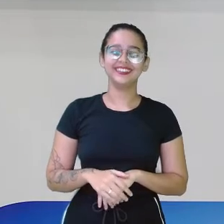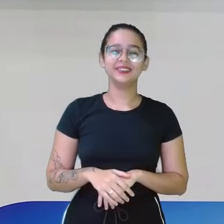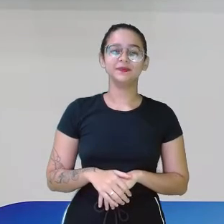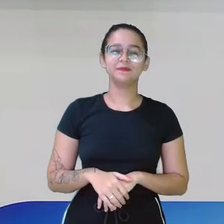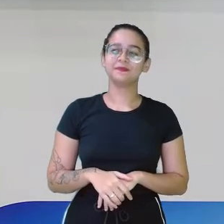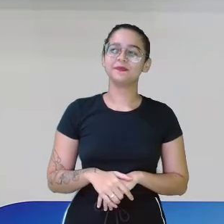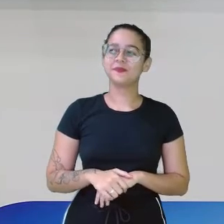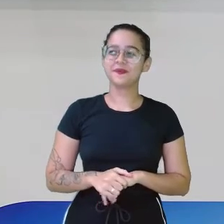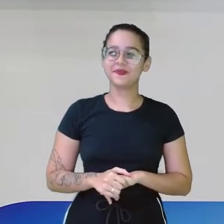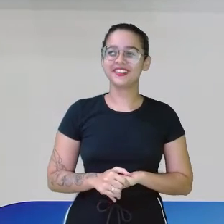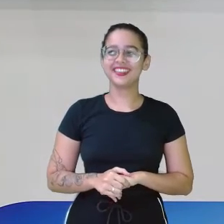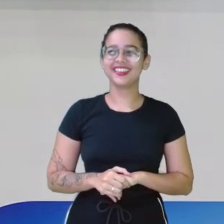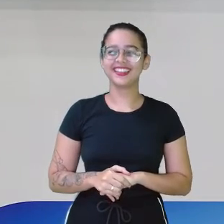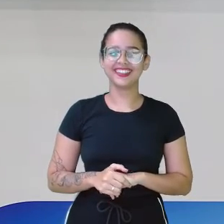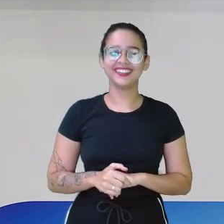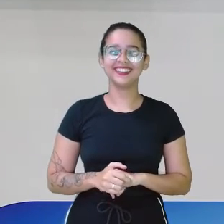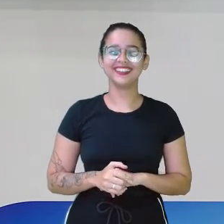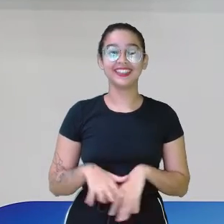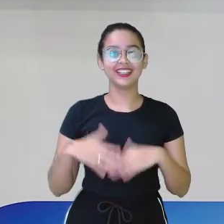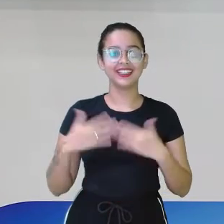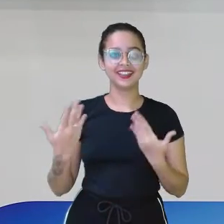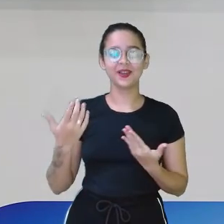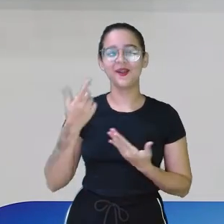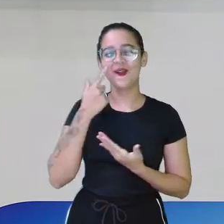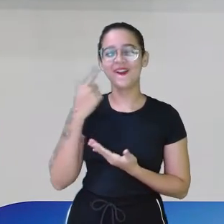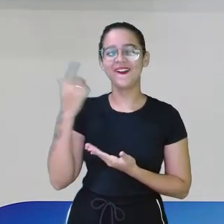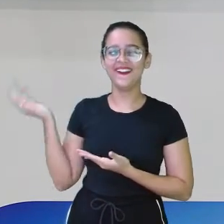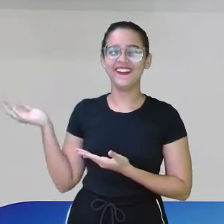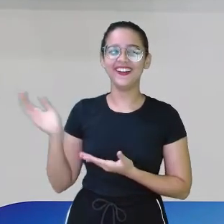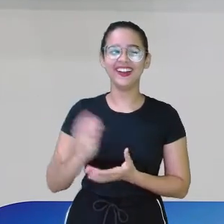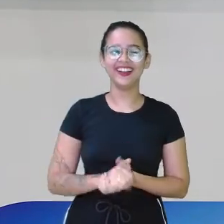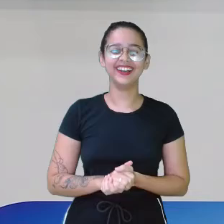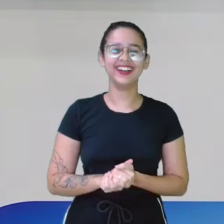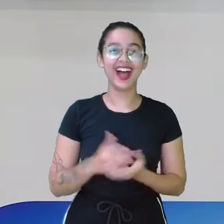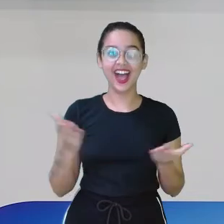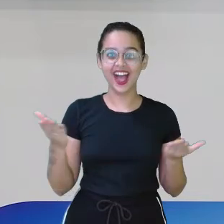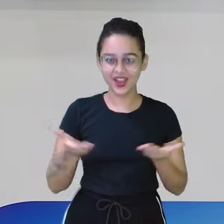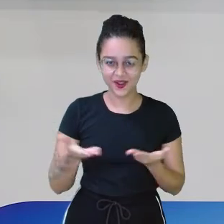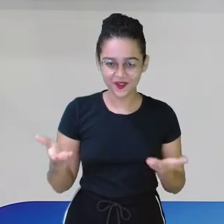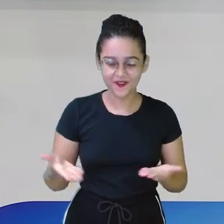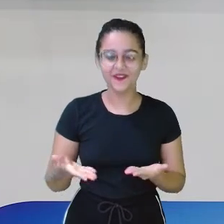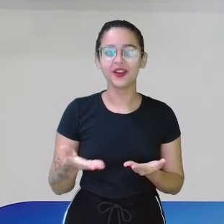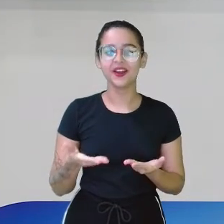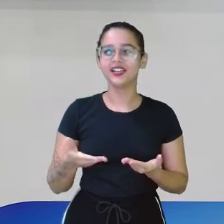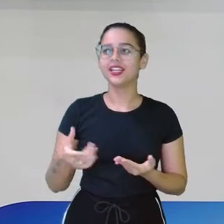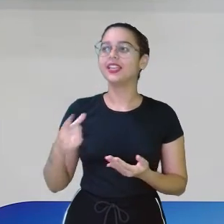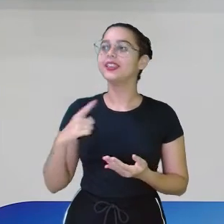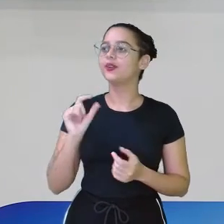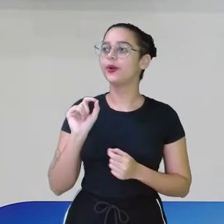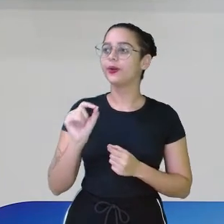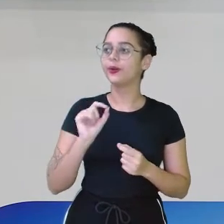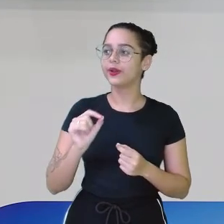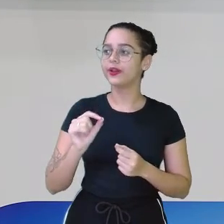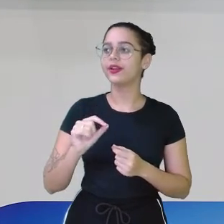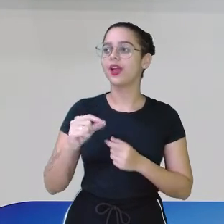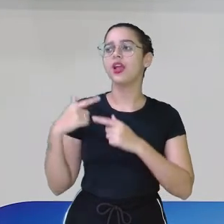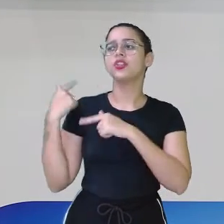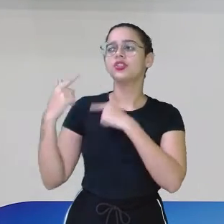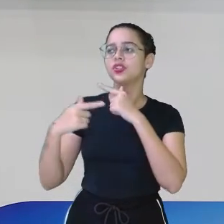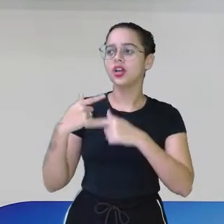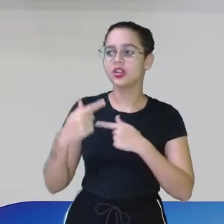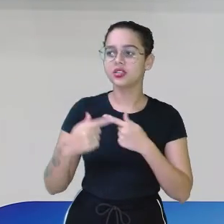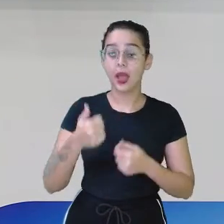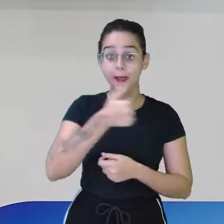É isso aí, Vitória. Então, ó, a gente pega agora, pessoal. Tivemos nossa geraçãozinha aqui,